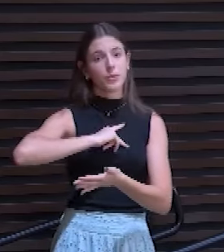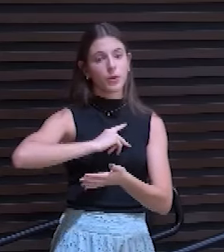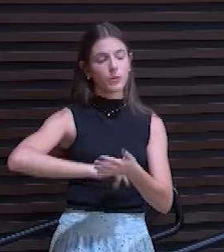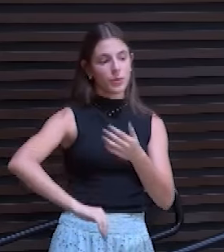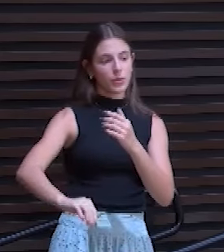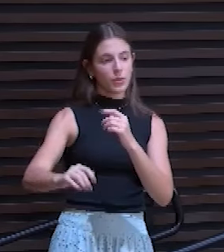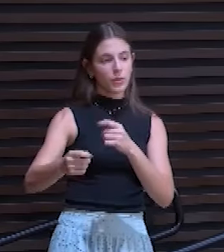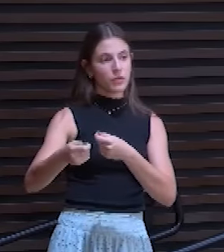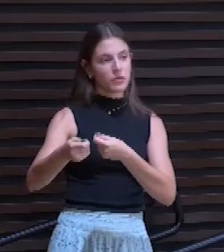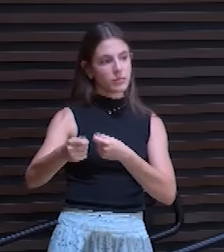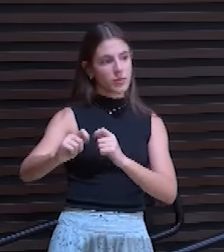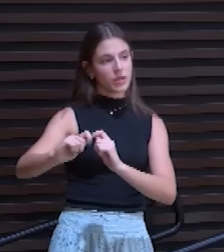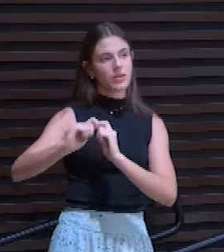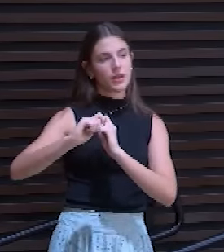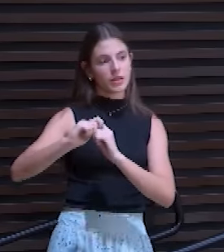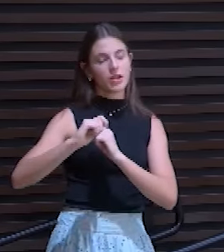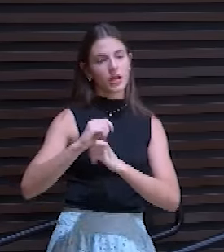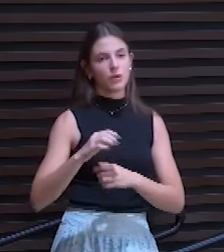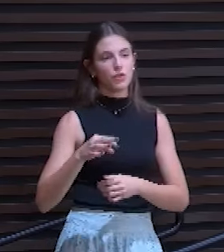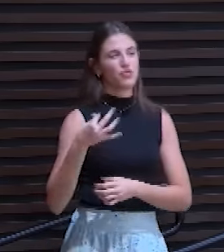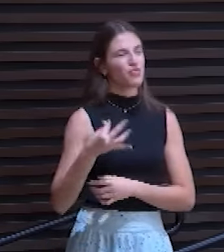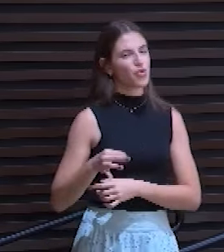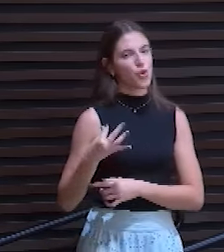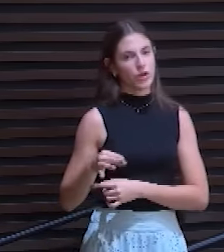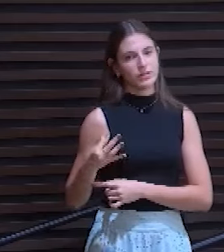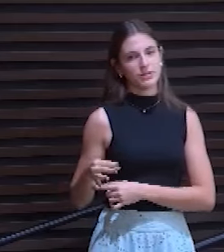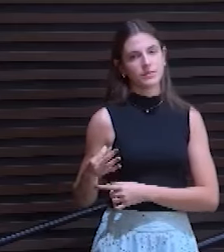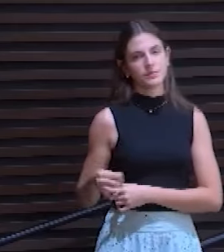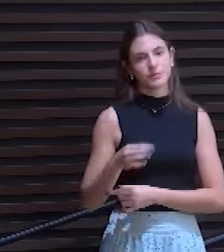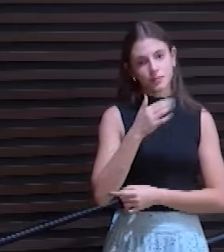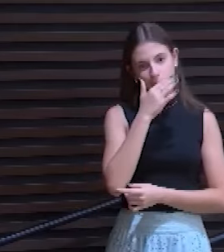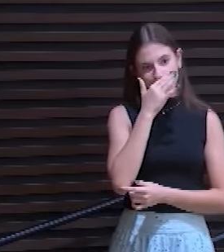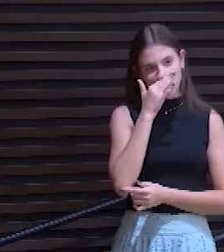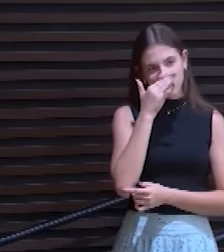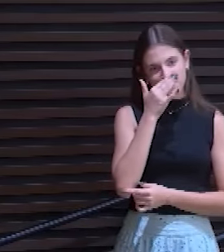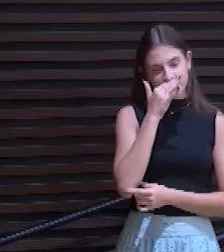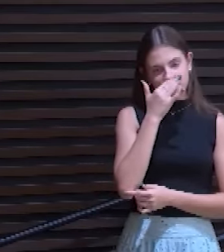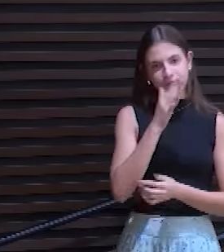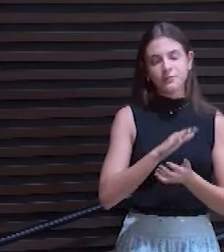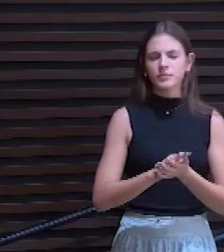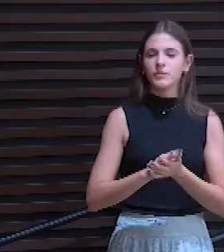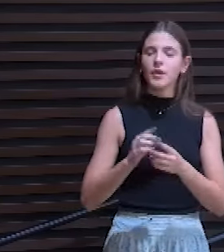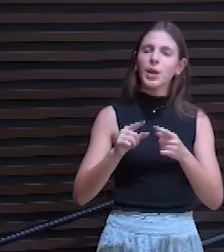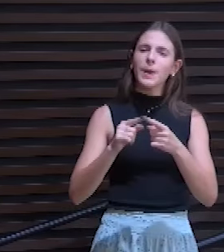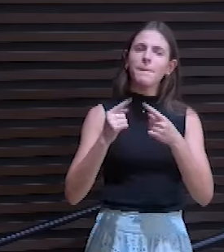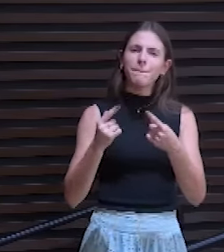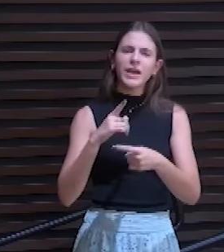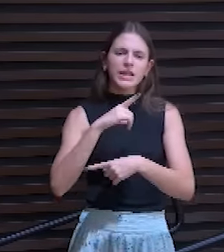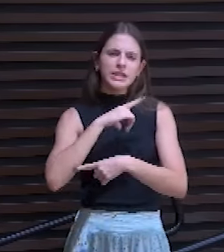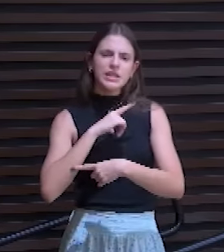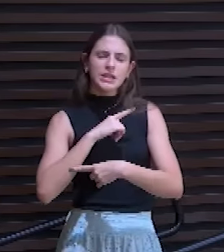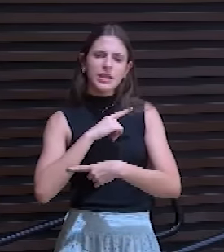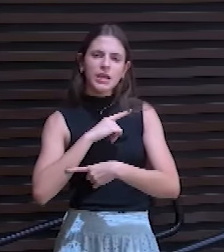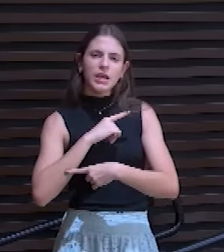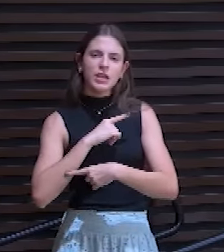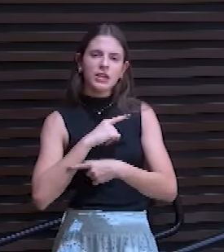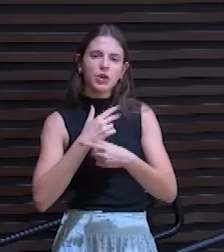atormentaram com muitas dores. Então, você vai me dizer, mas pastor Maurício, há algo errado em querer ficar